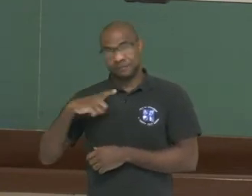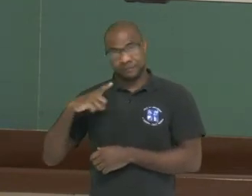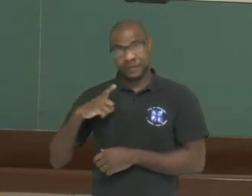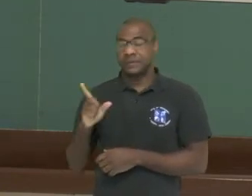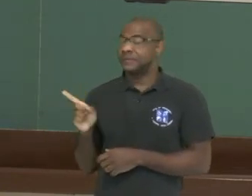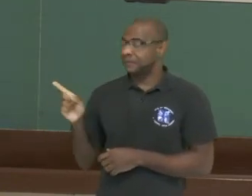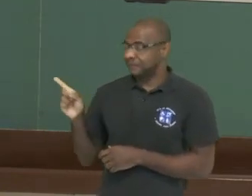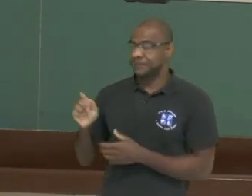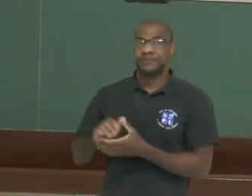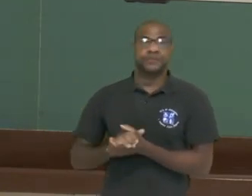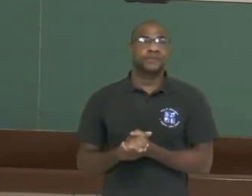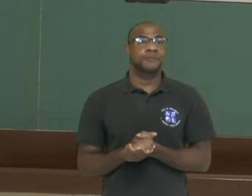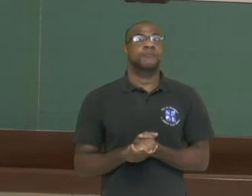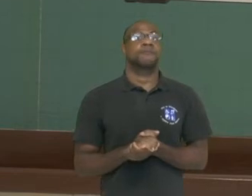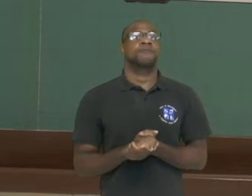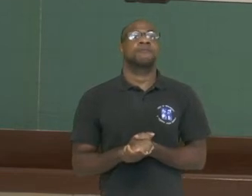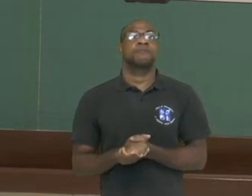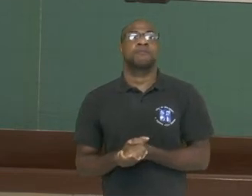falamos anteriormente.